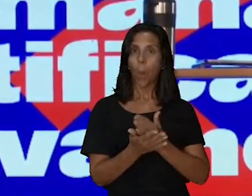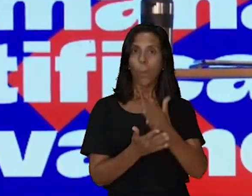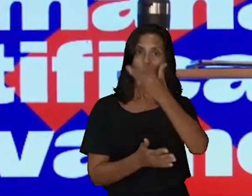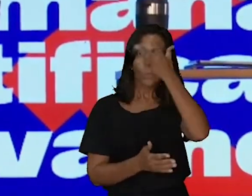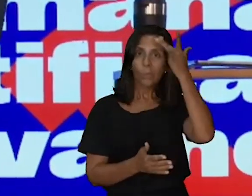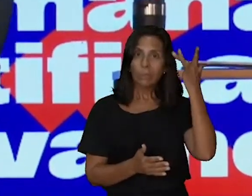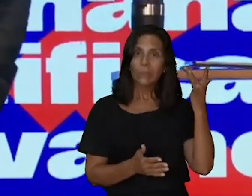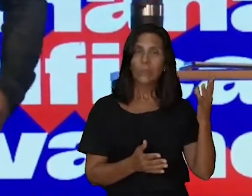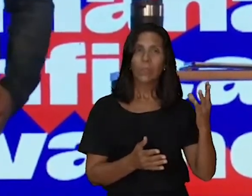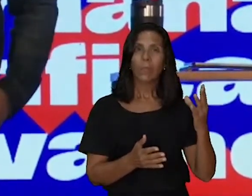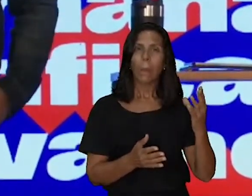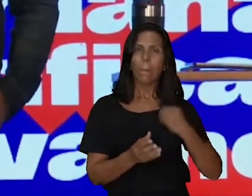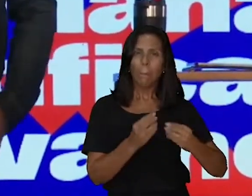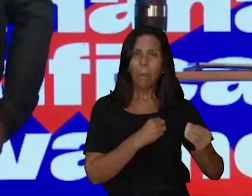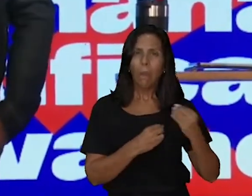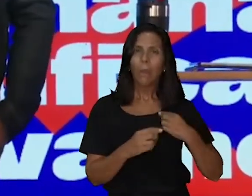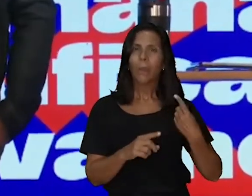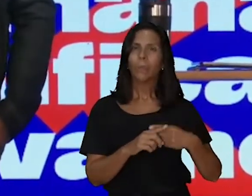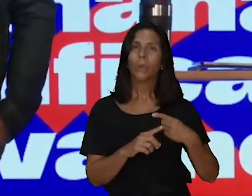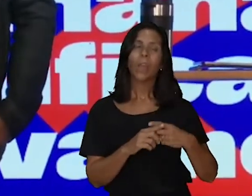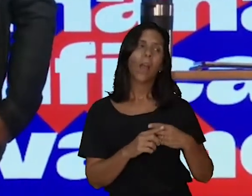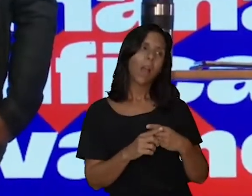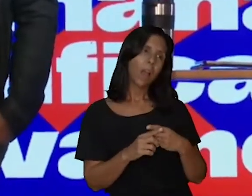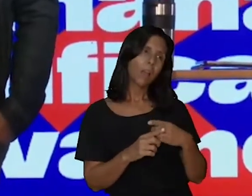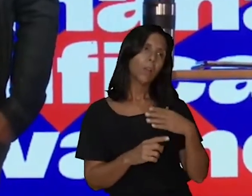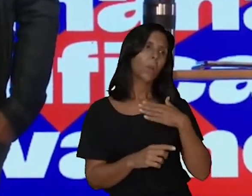quer desapontar ninguém.